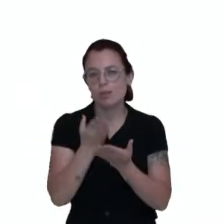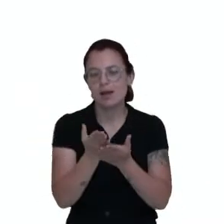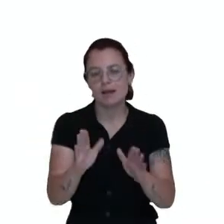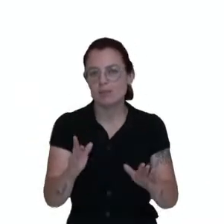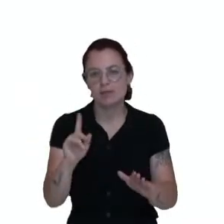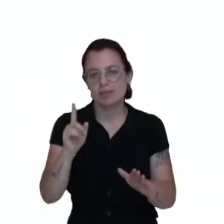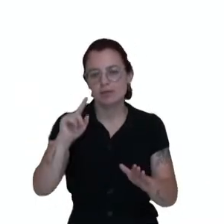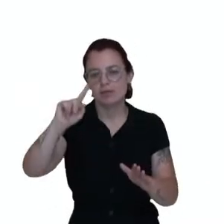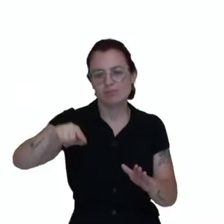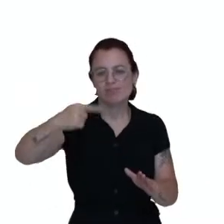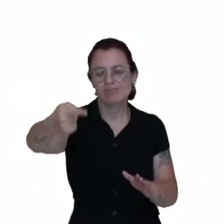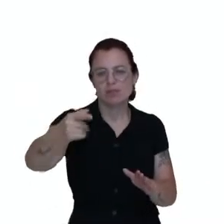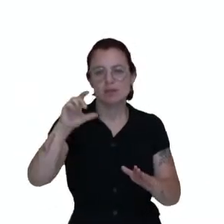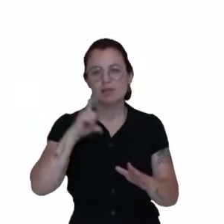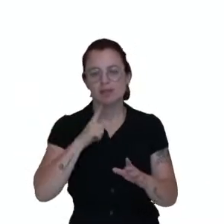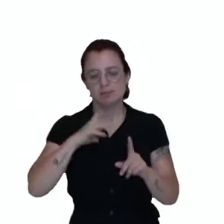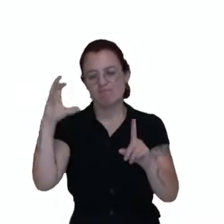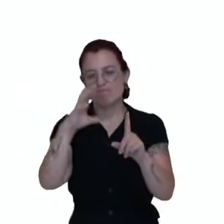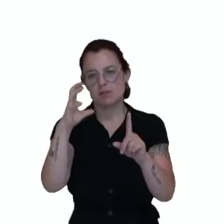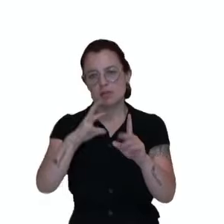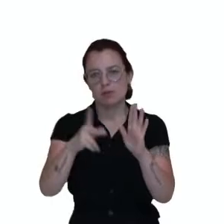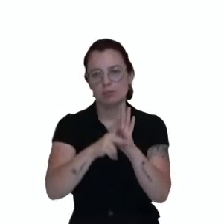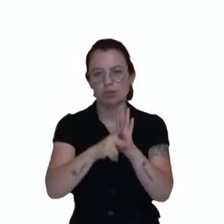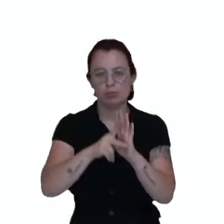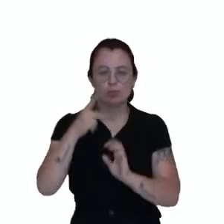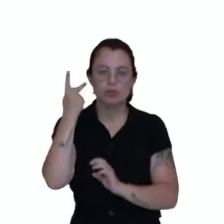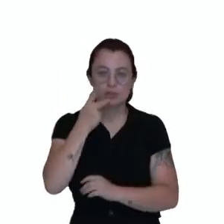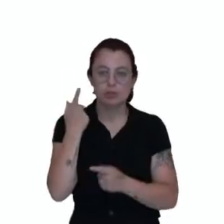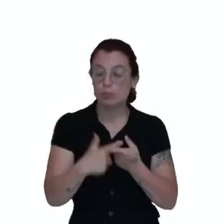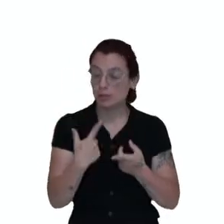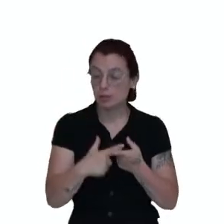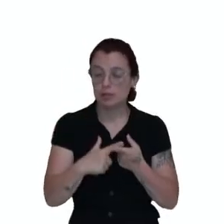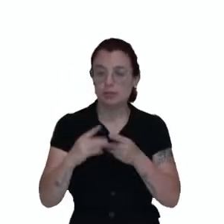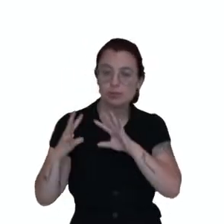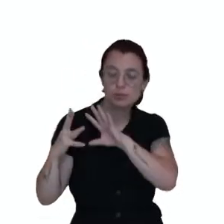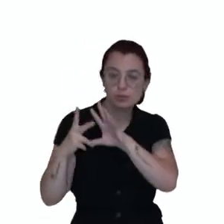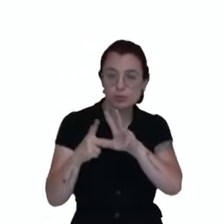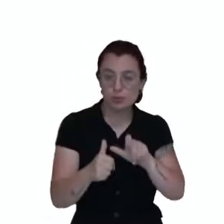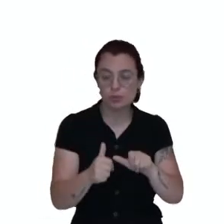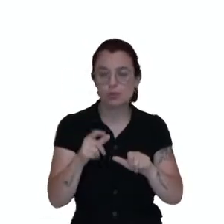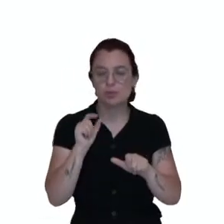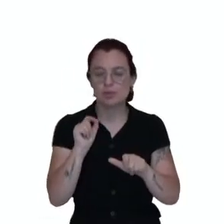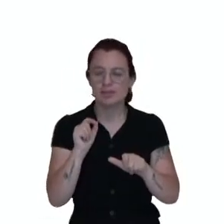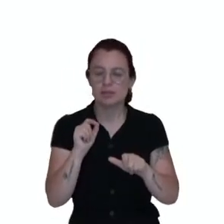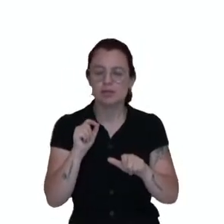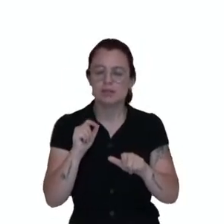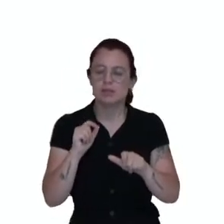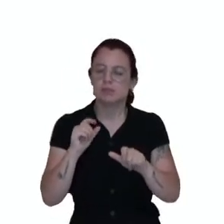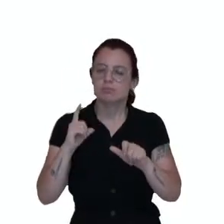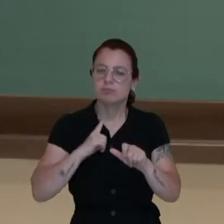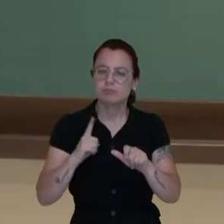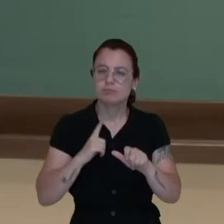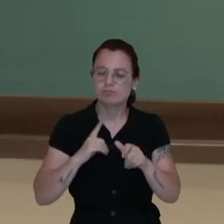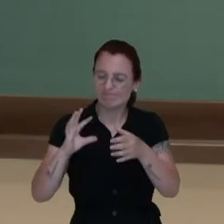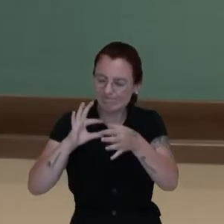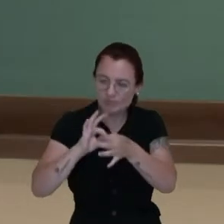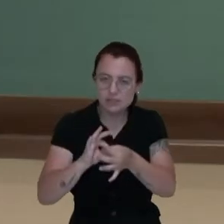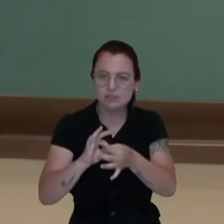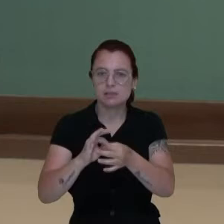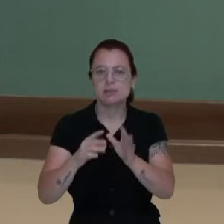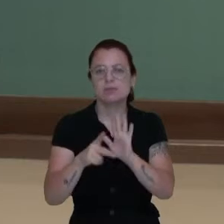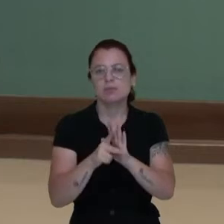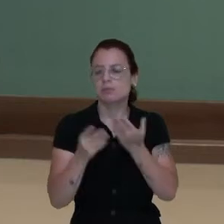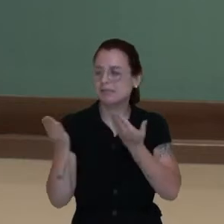acabar refletindo na política. Isso porque quase todos, a política ela estava totalmente ligada a